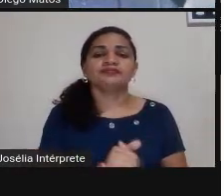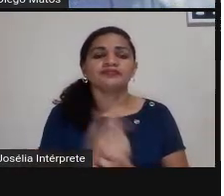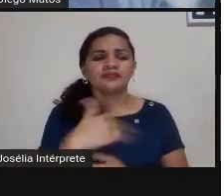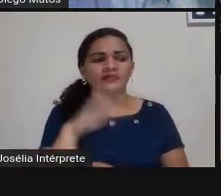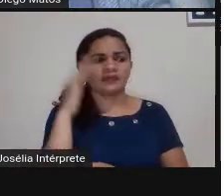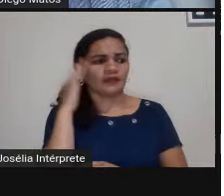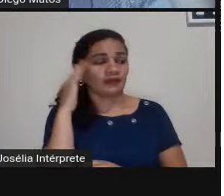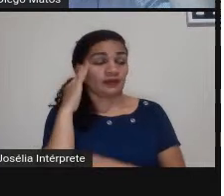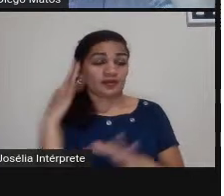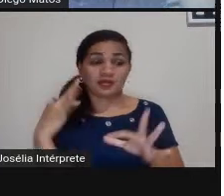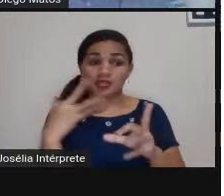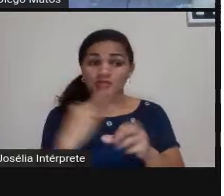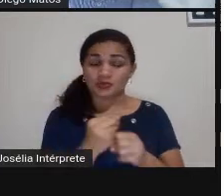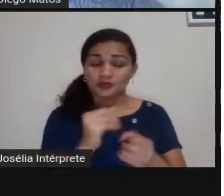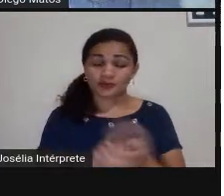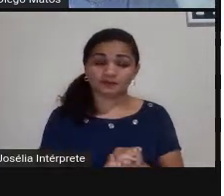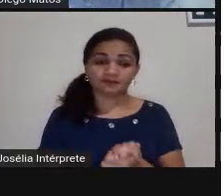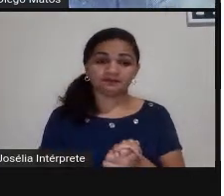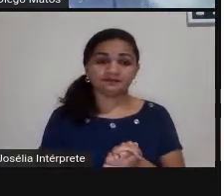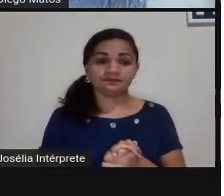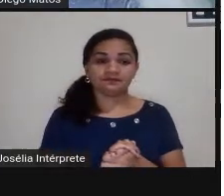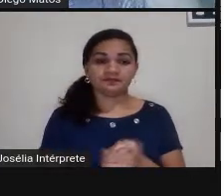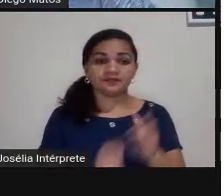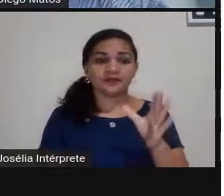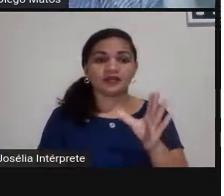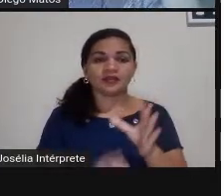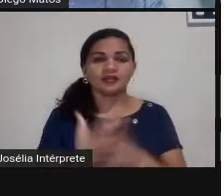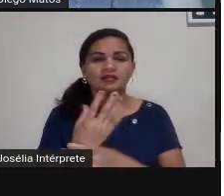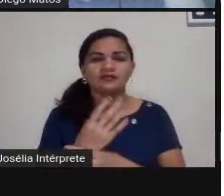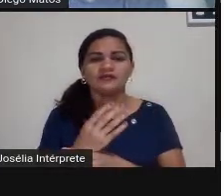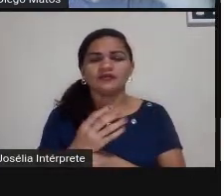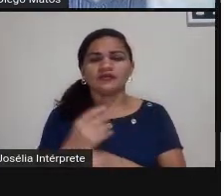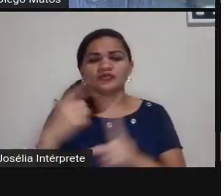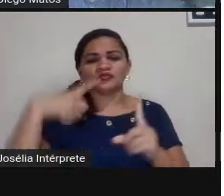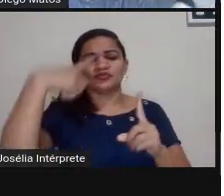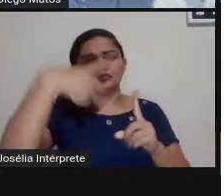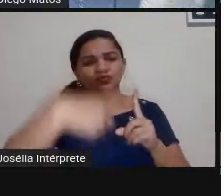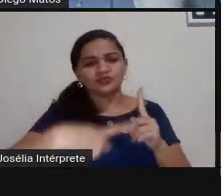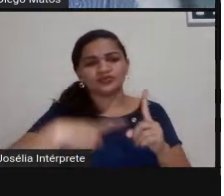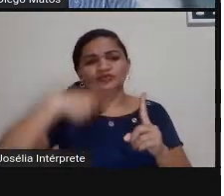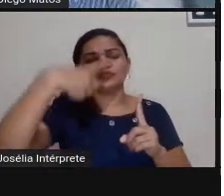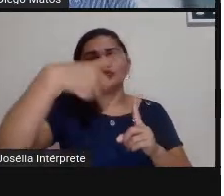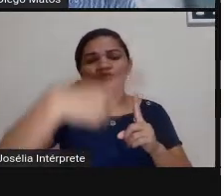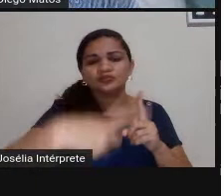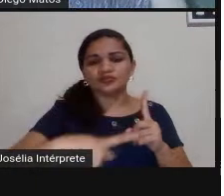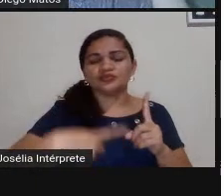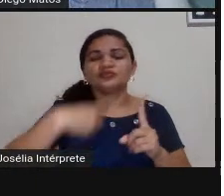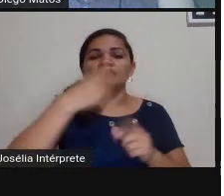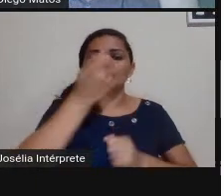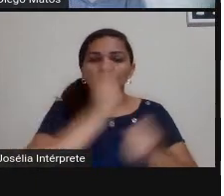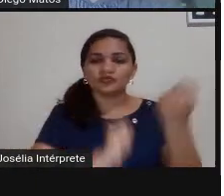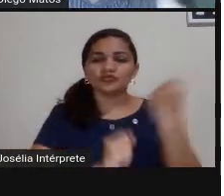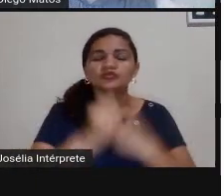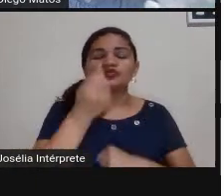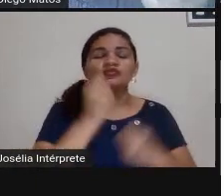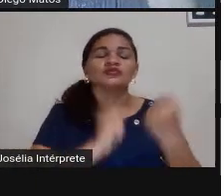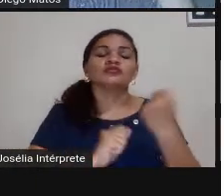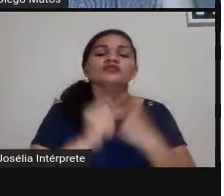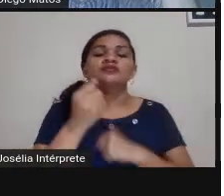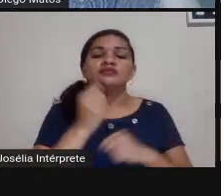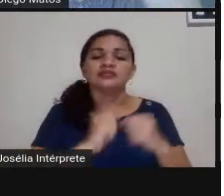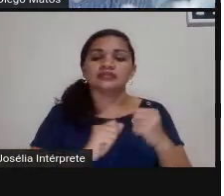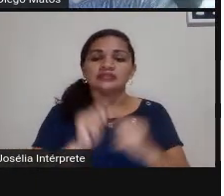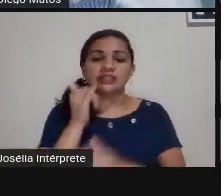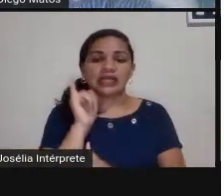compreendendo tudo seja geração através da as cólicas das usinas solares sejam através das